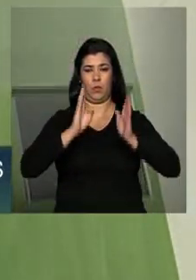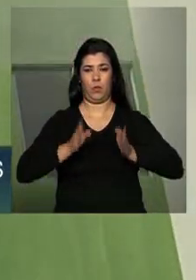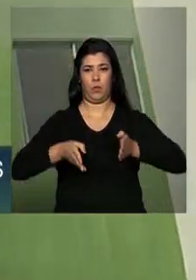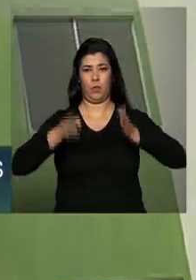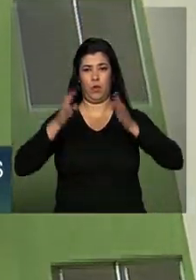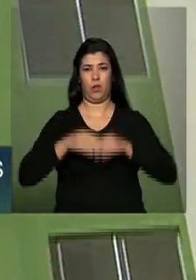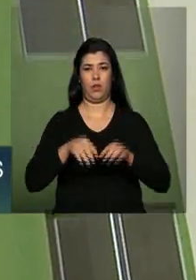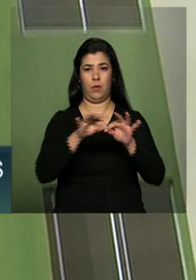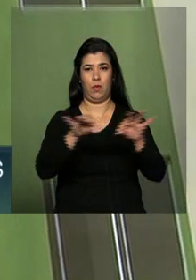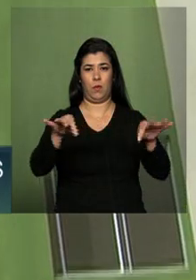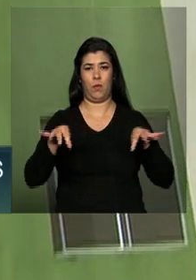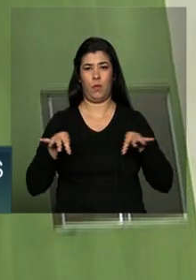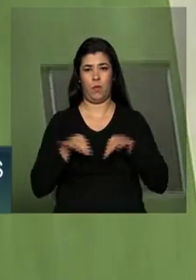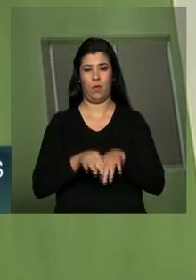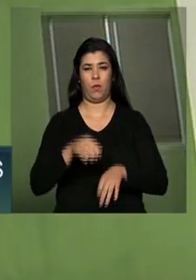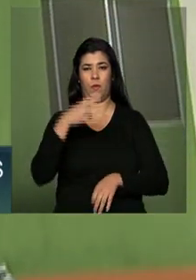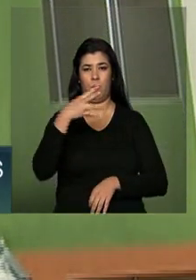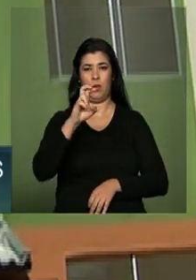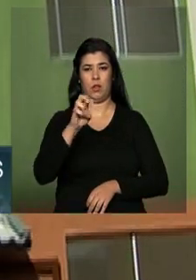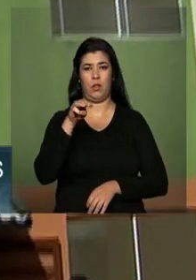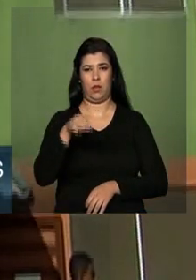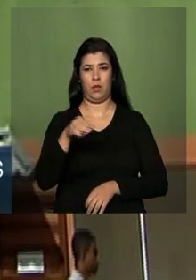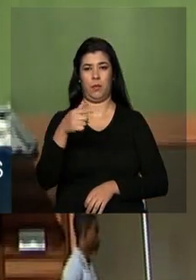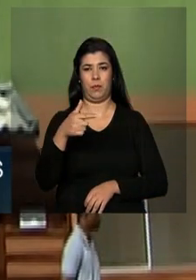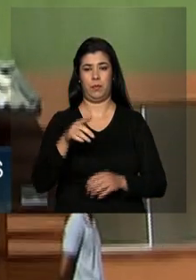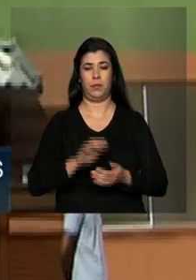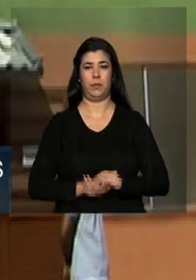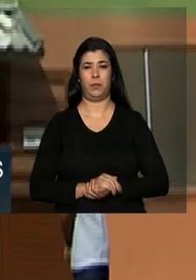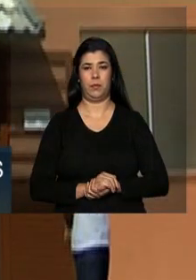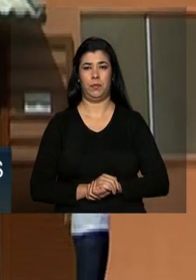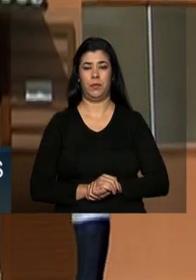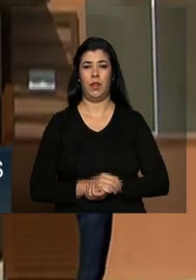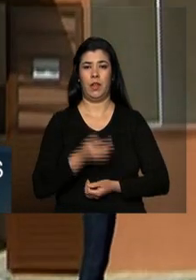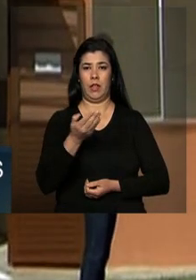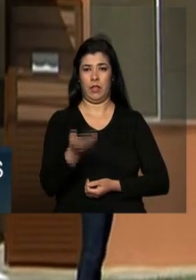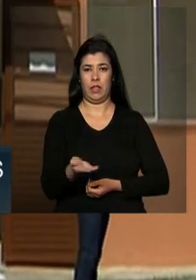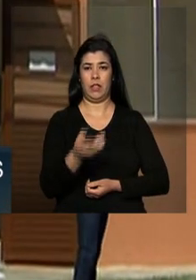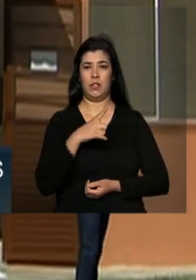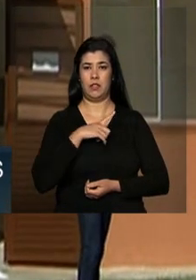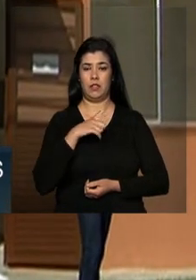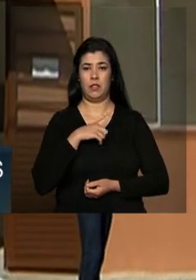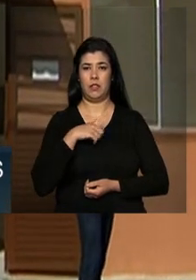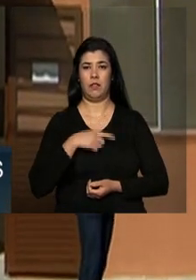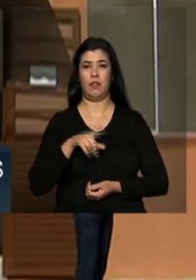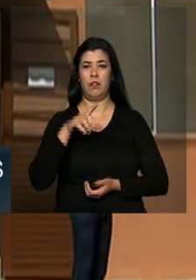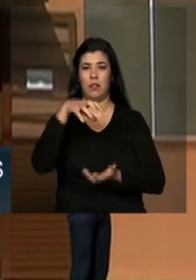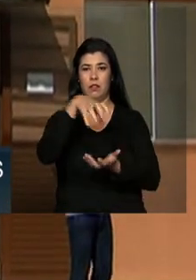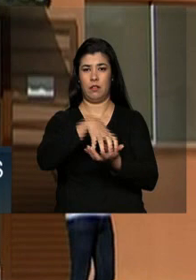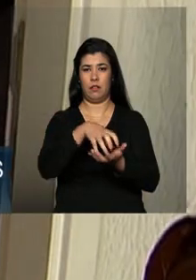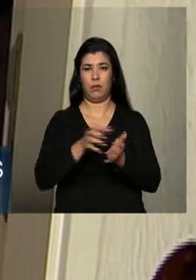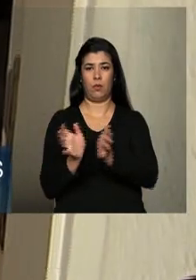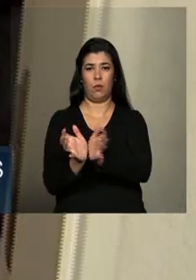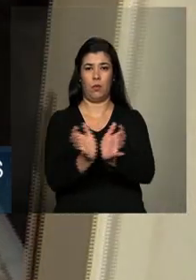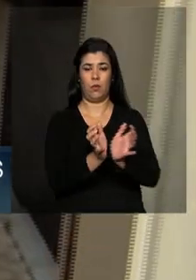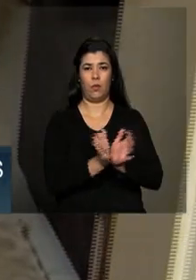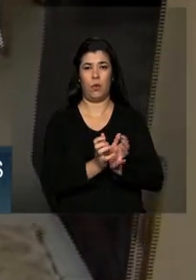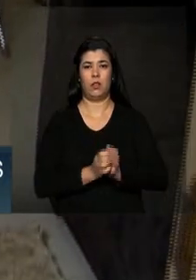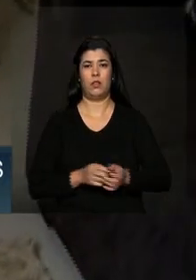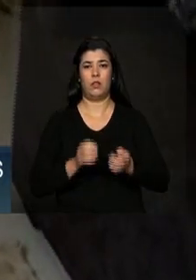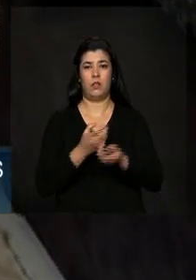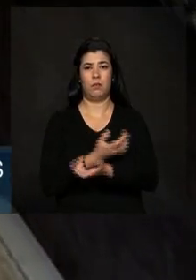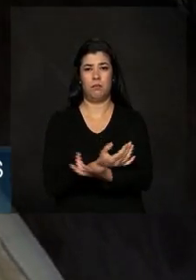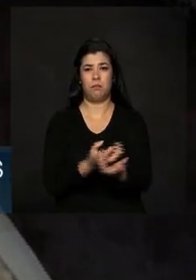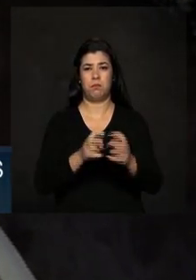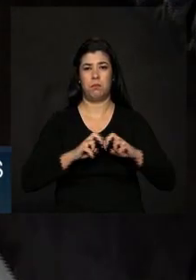45 metros quadrados cada. O residencial tem centro comunitário, praça,